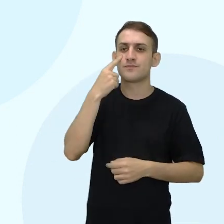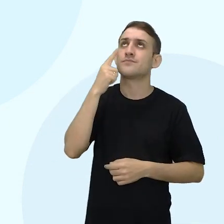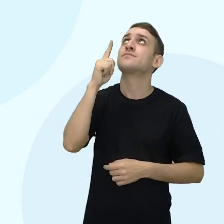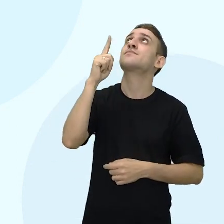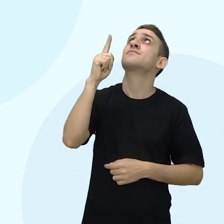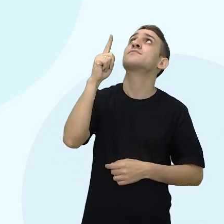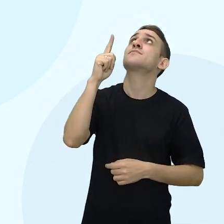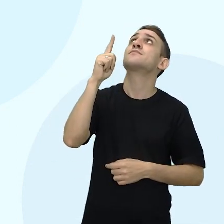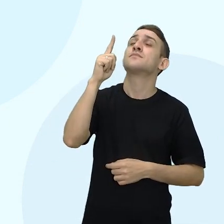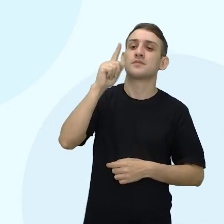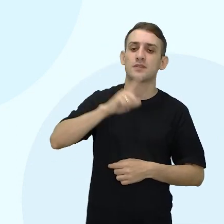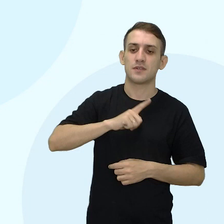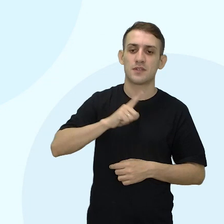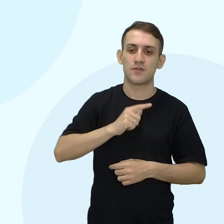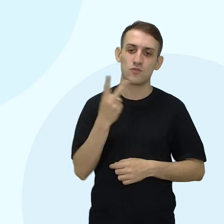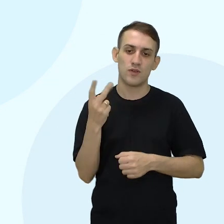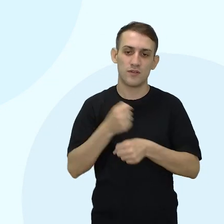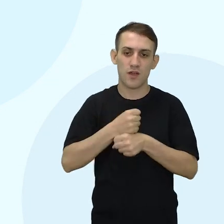Um mapa de